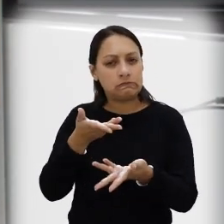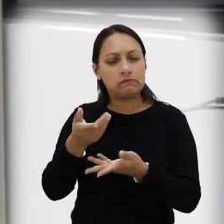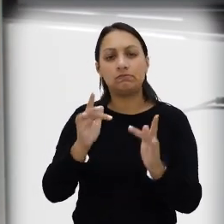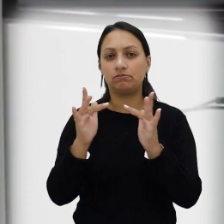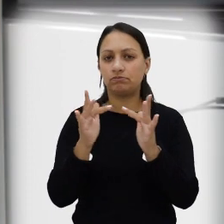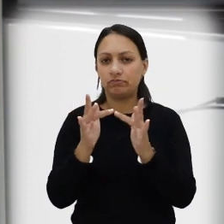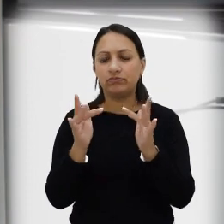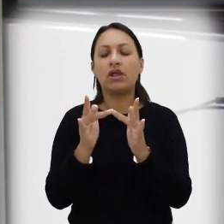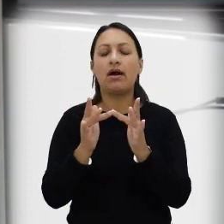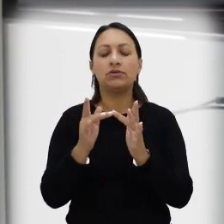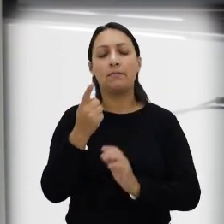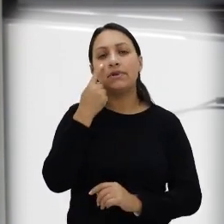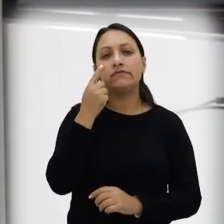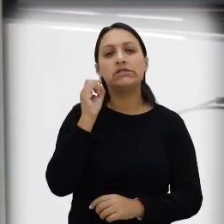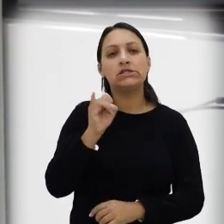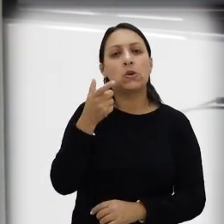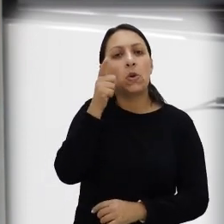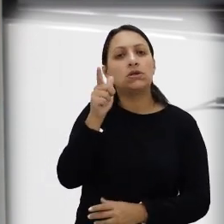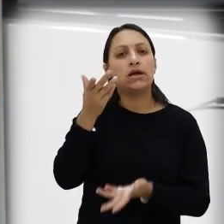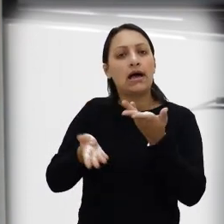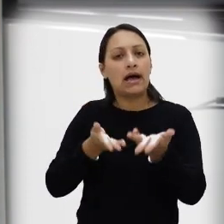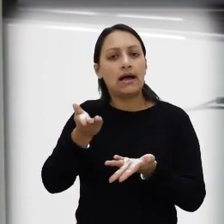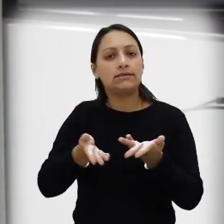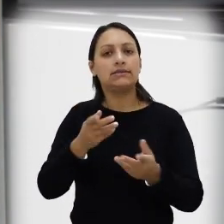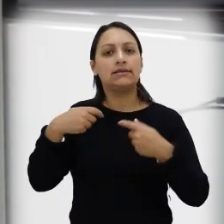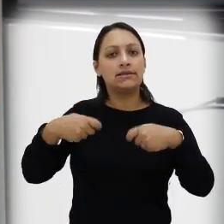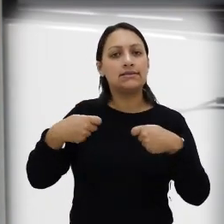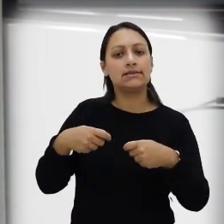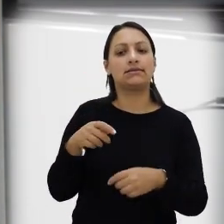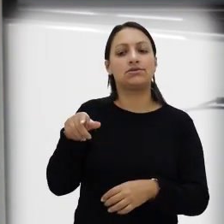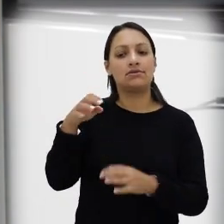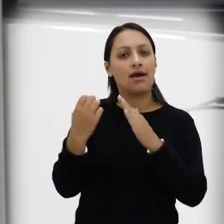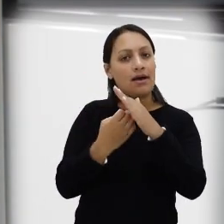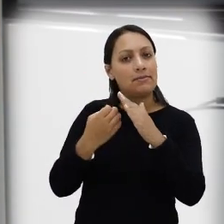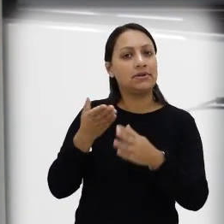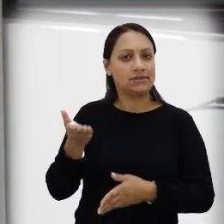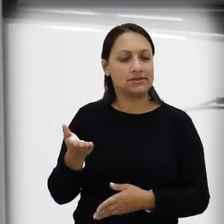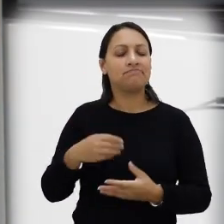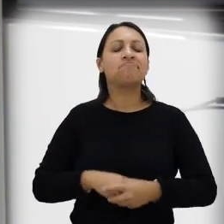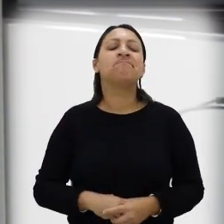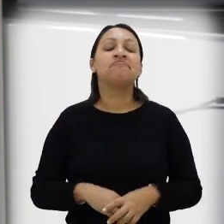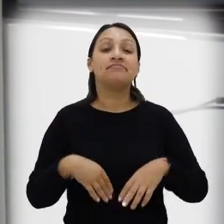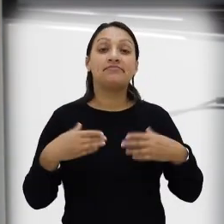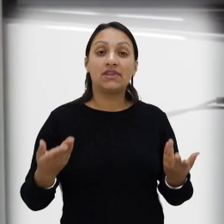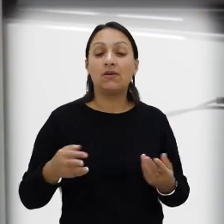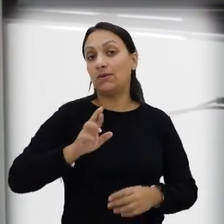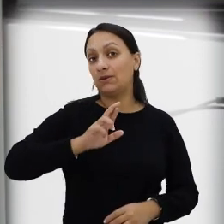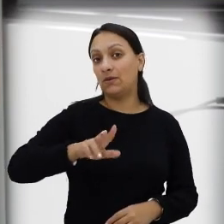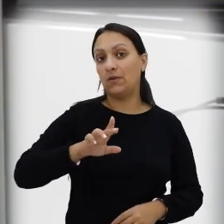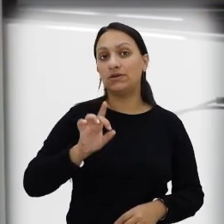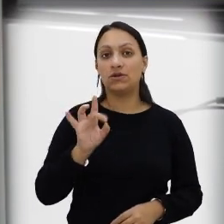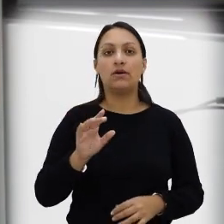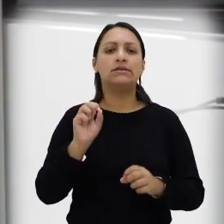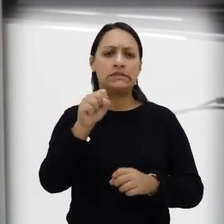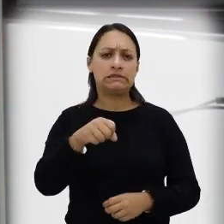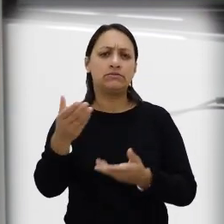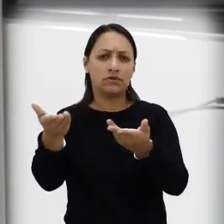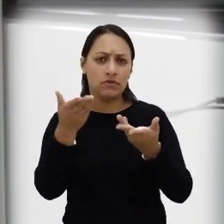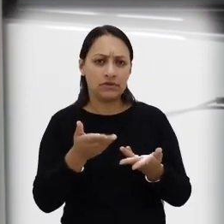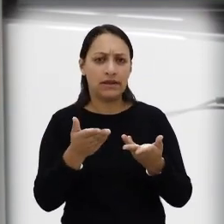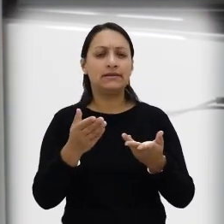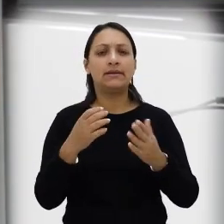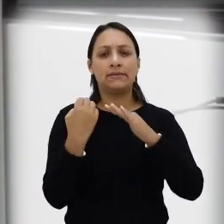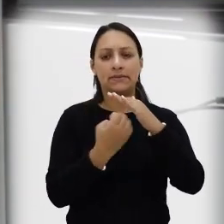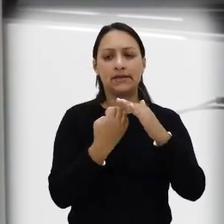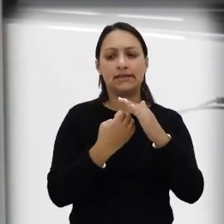networking, para ver se consegue atender o gargalo daquela empresa. Então, não estarão apenas, né? Vão ser convidadas, sim, as empresas que hoje